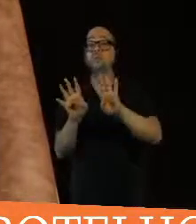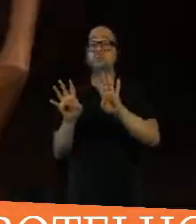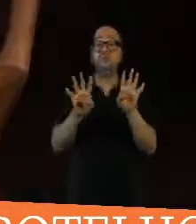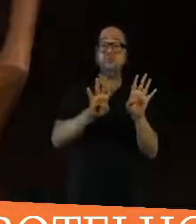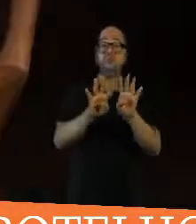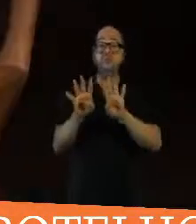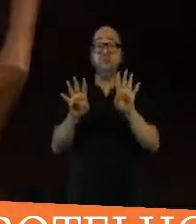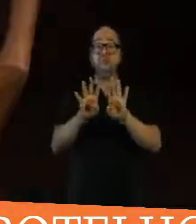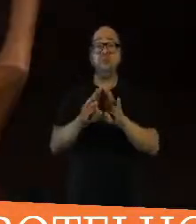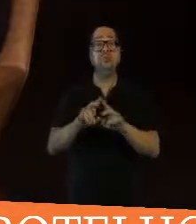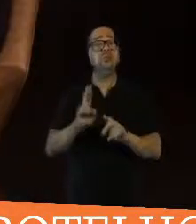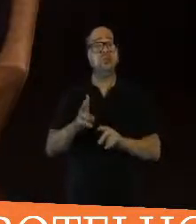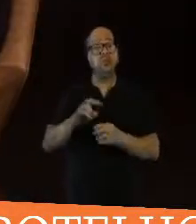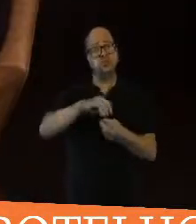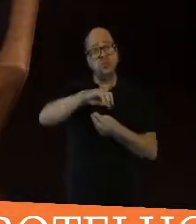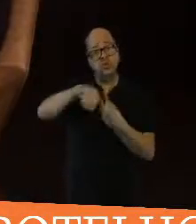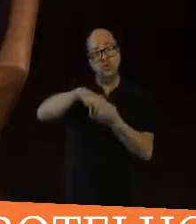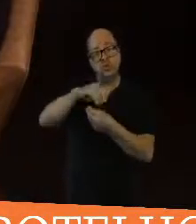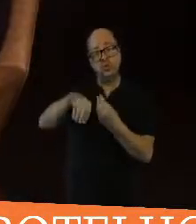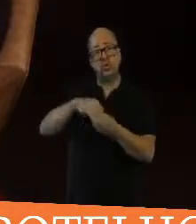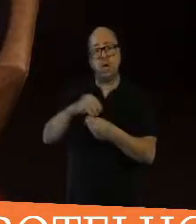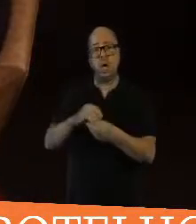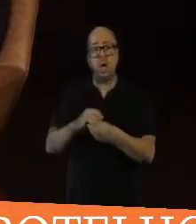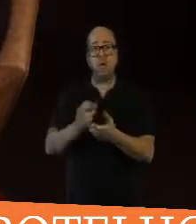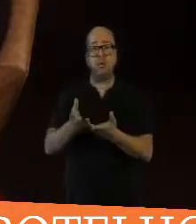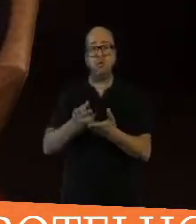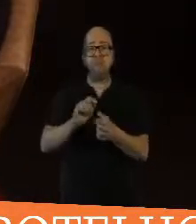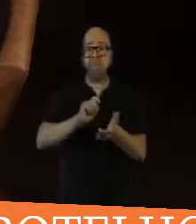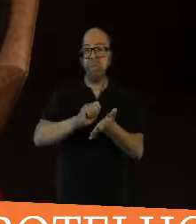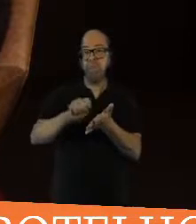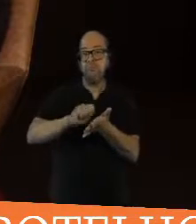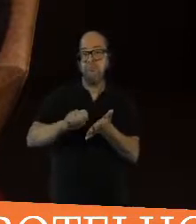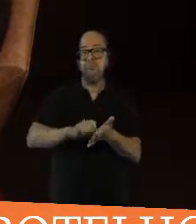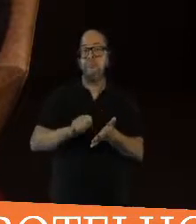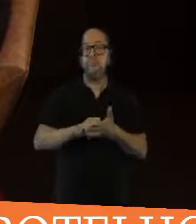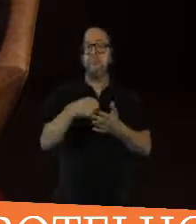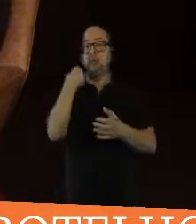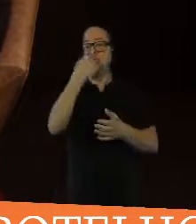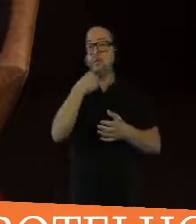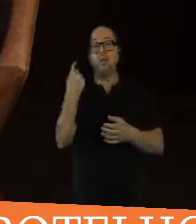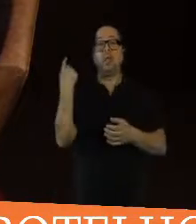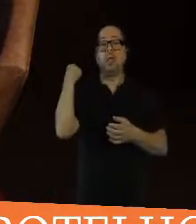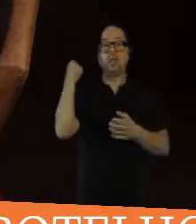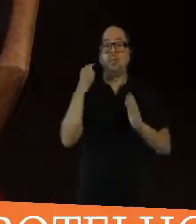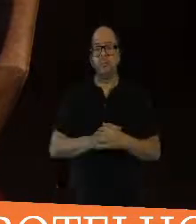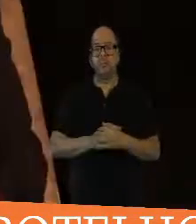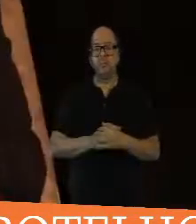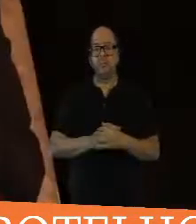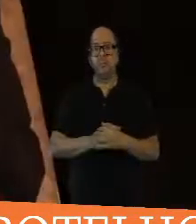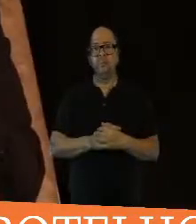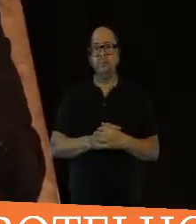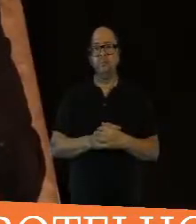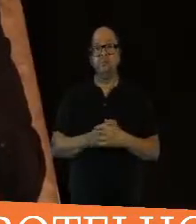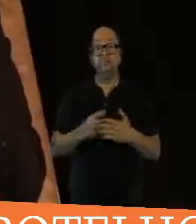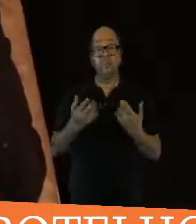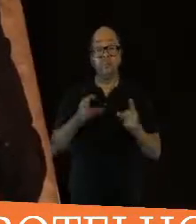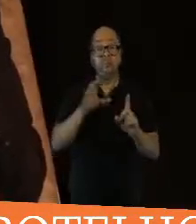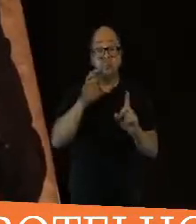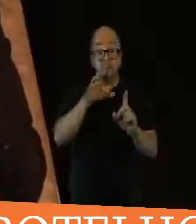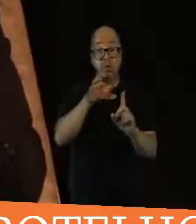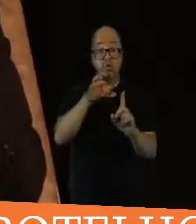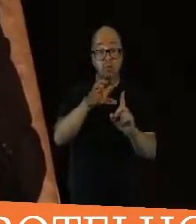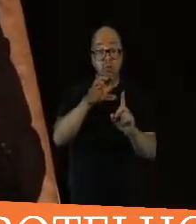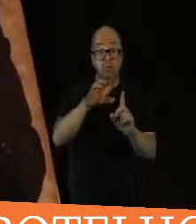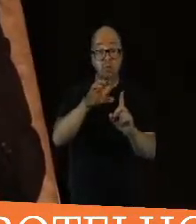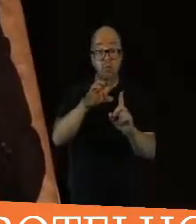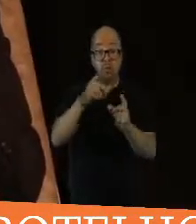sempre se misturando com o fazer musical dos cantores daquela época. Né? E essa influência do